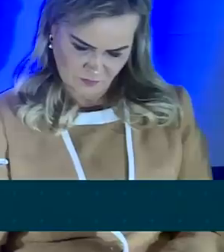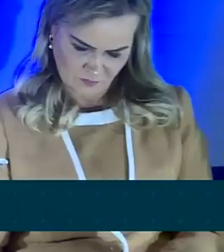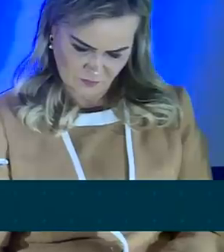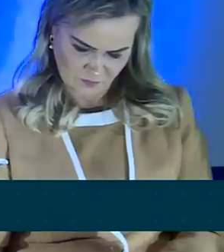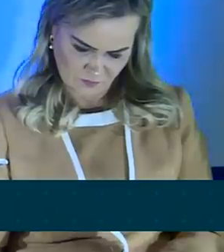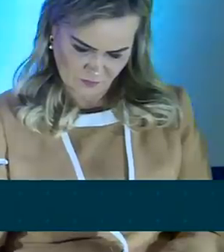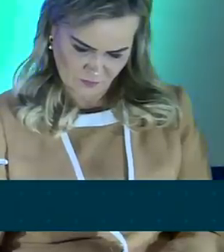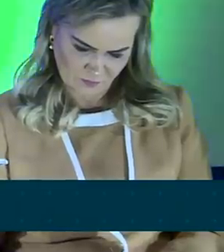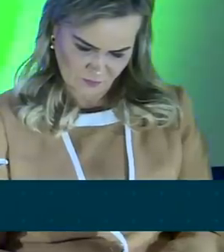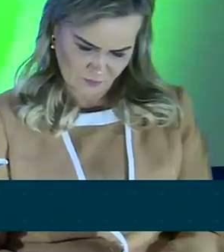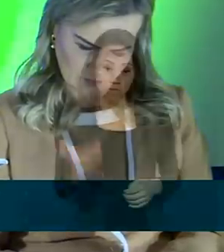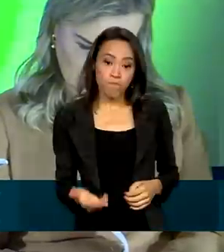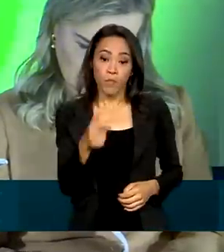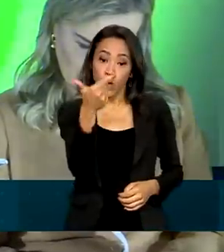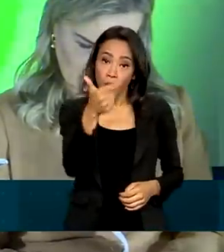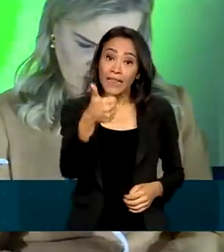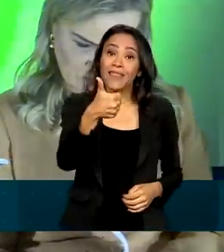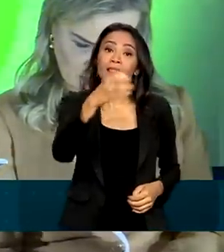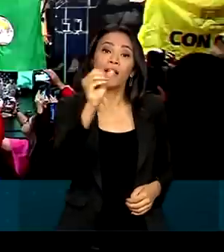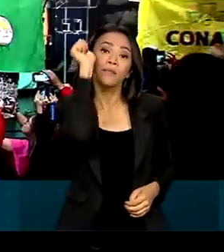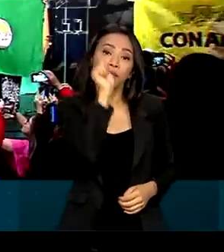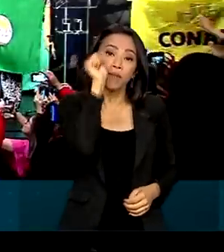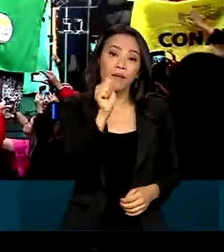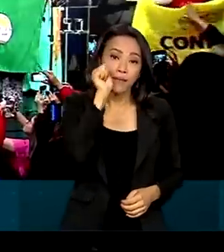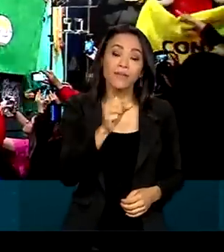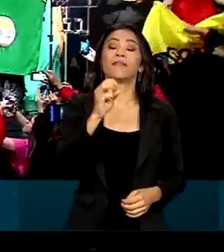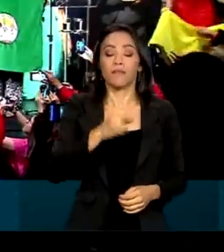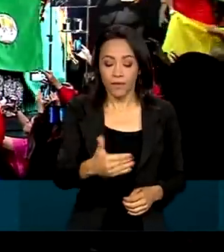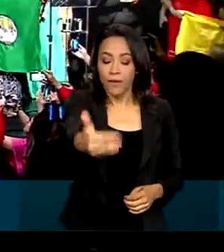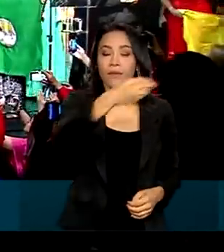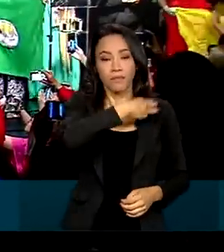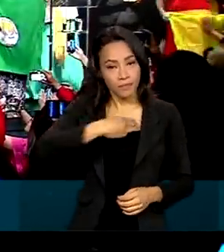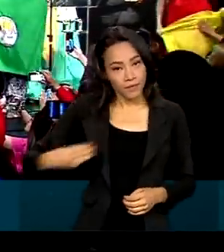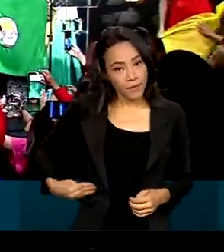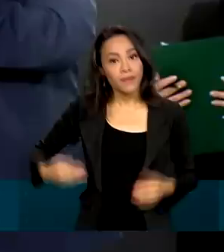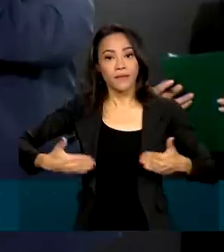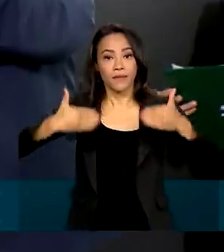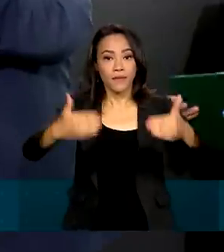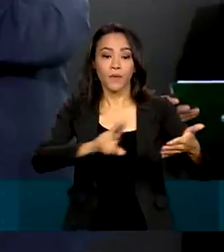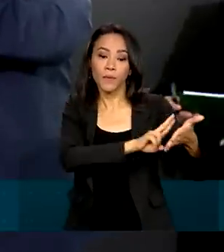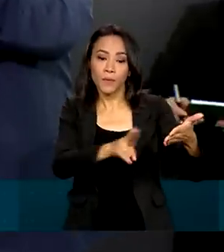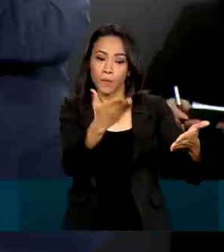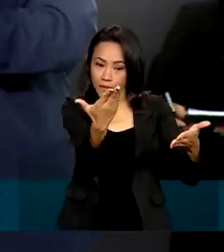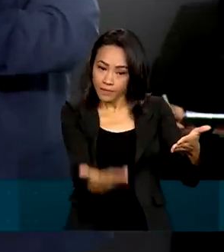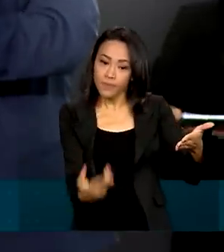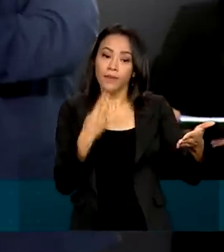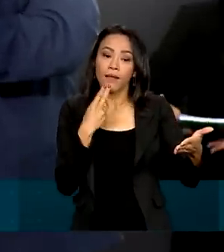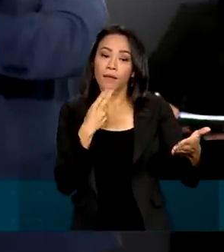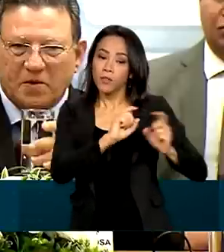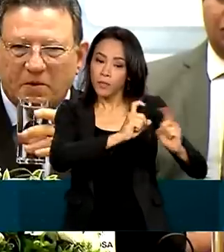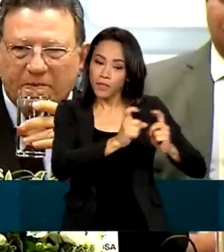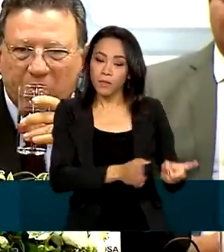além de Marina Silva outras 10 mulheres vão comandar Ministérios a lista inclui Simone tebeth no